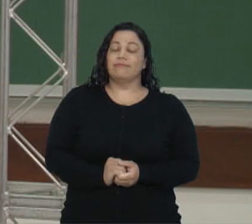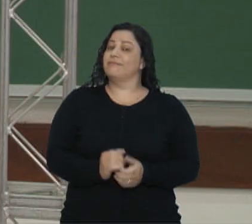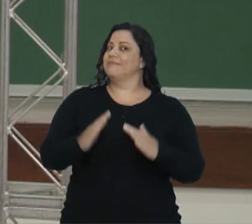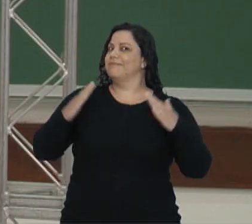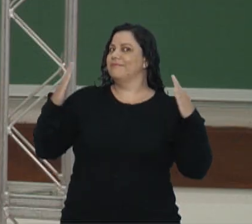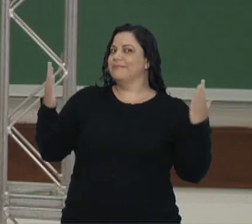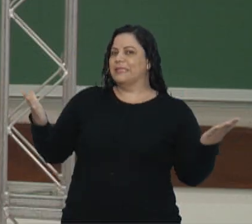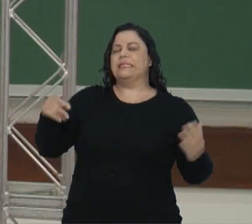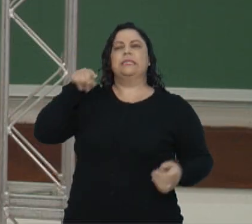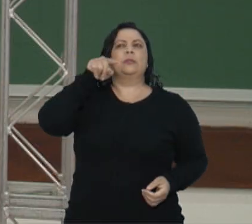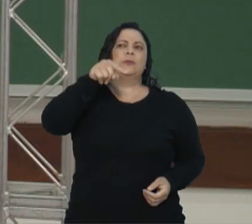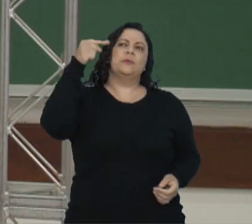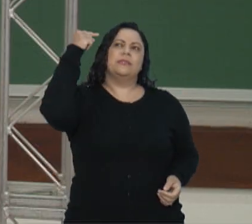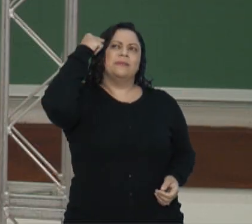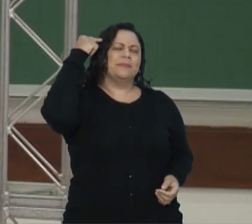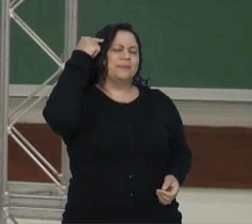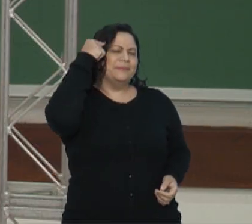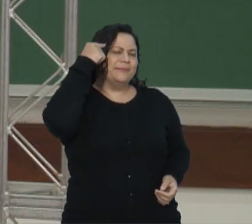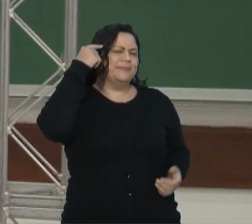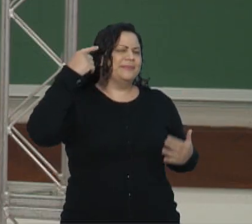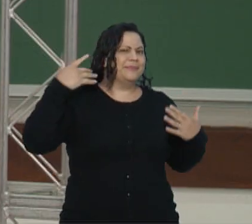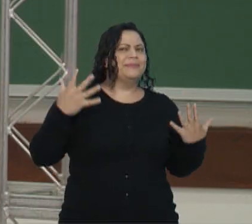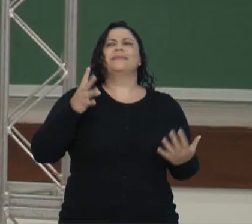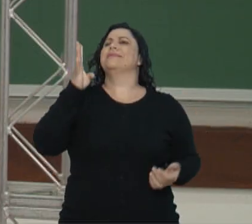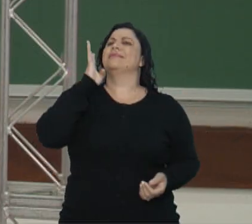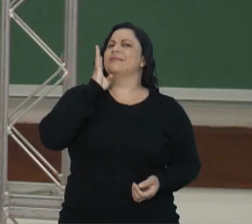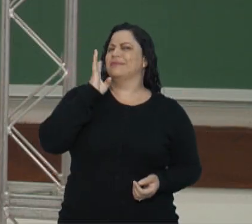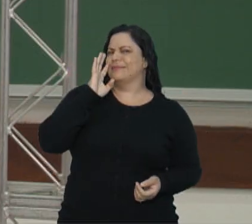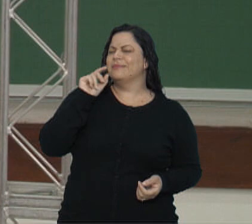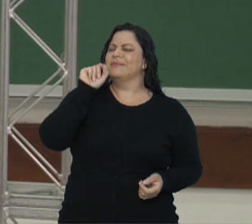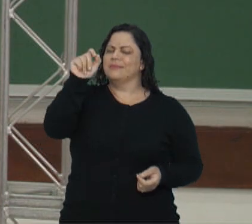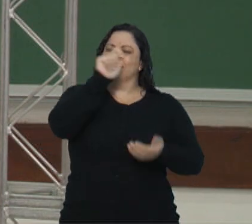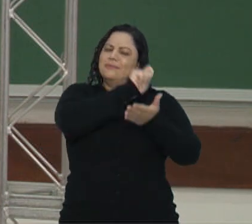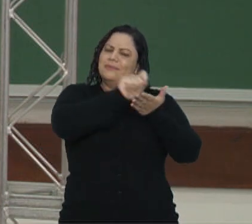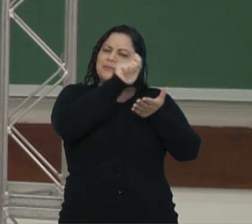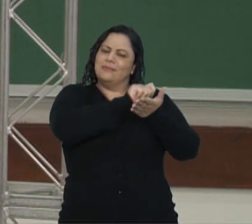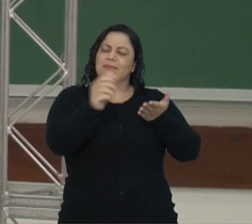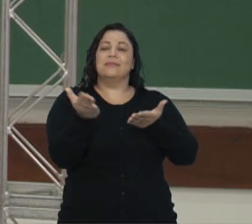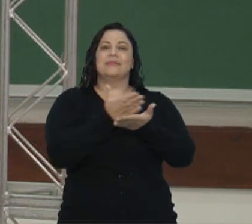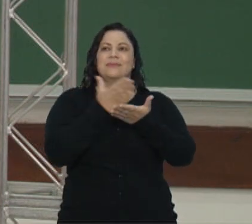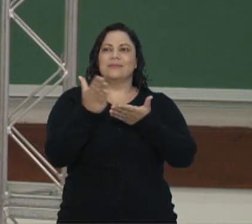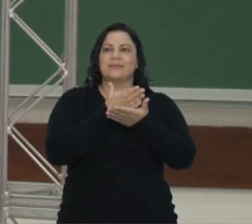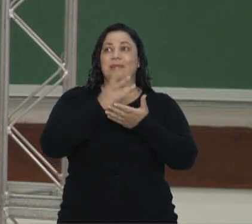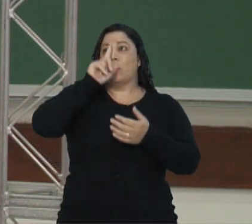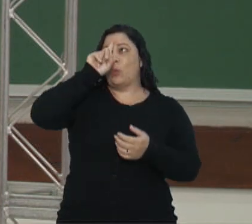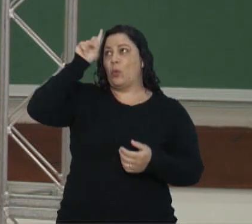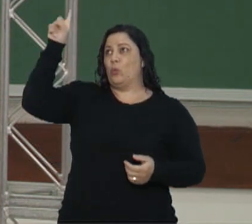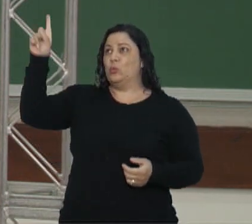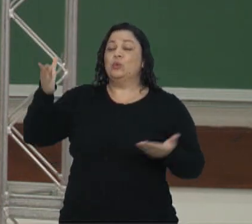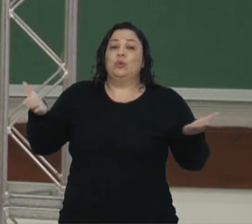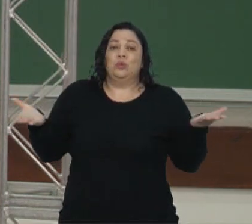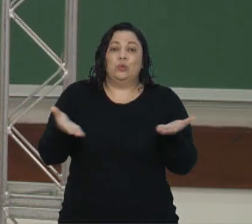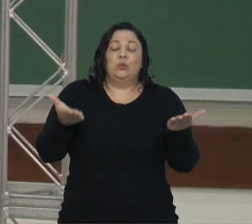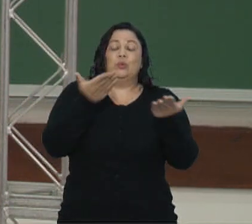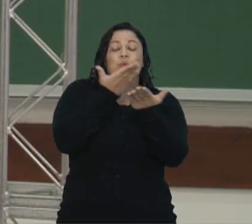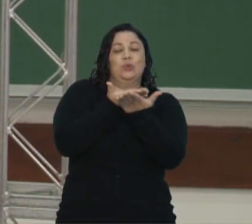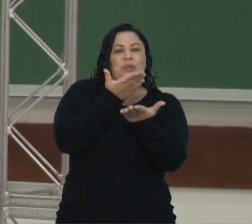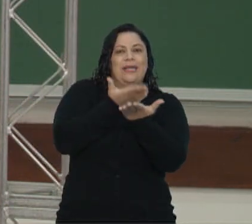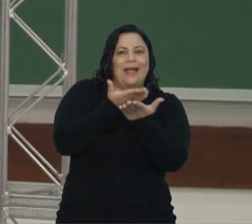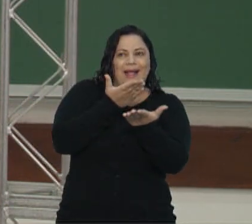Então, você pensou um pouquinho aí? É legal que você coloque no teu caderno, data de hoje, a aula certinho e o